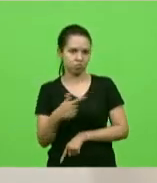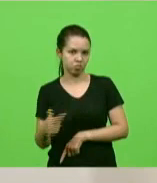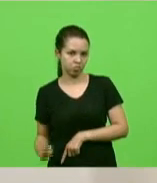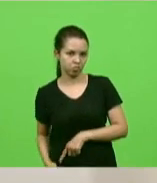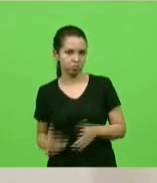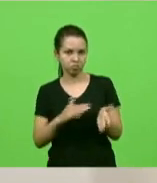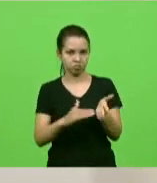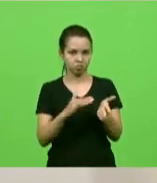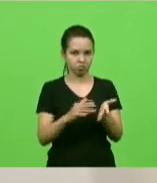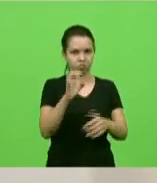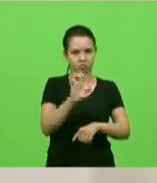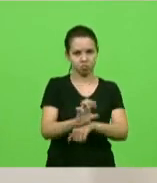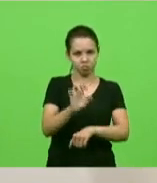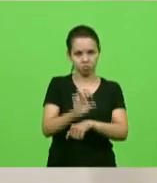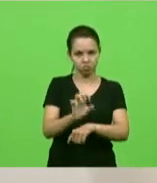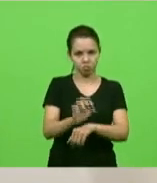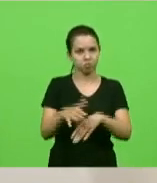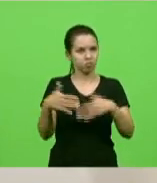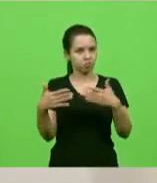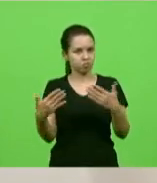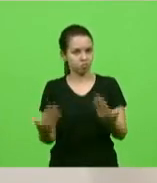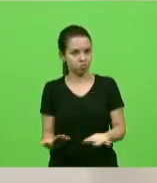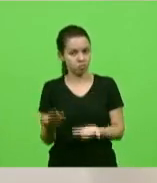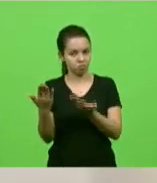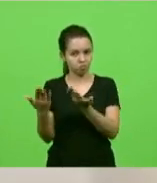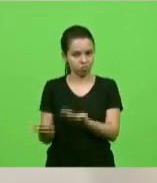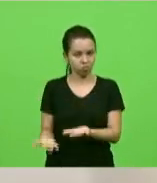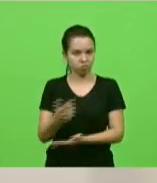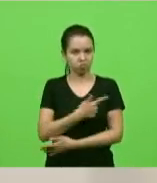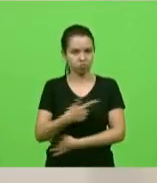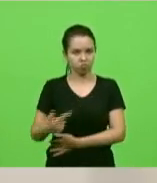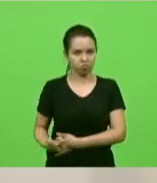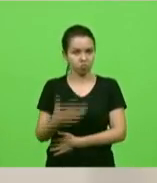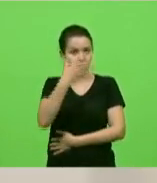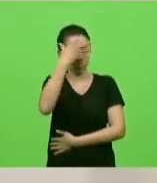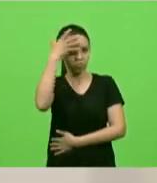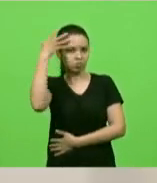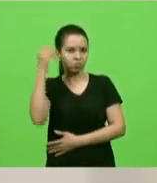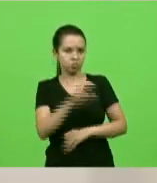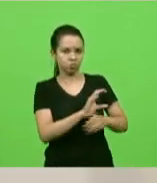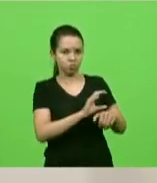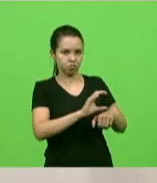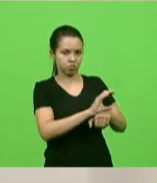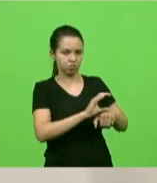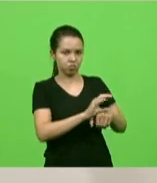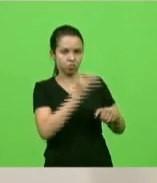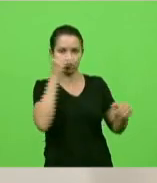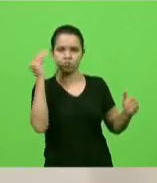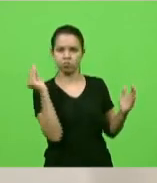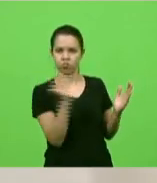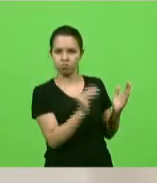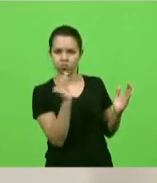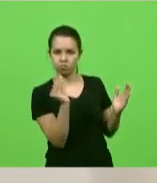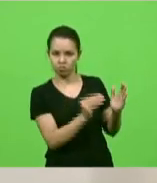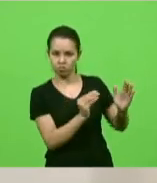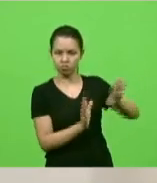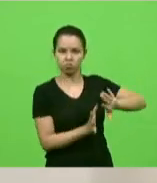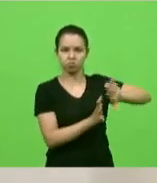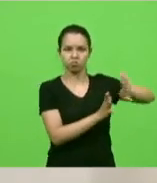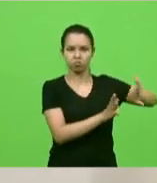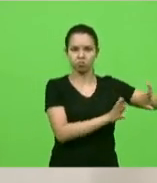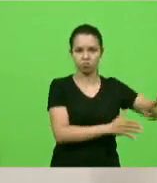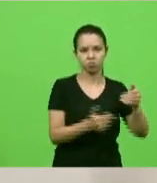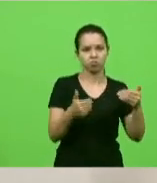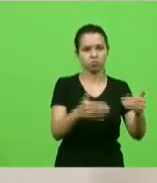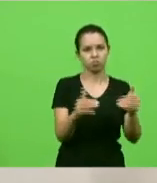Assim, ao governante que esquece os fundamentos constitucionais, que age de forma vil para com os anseios